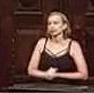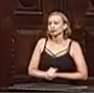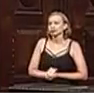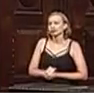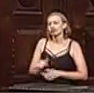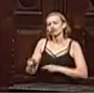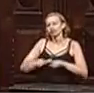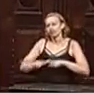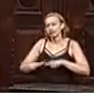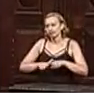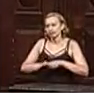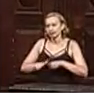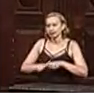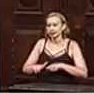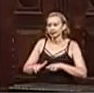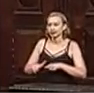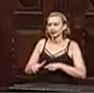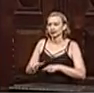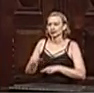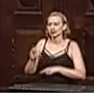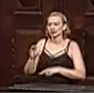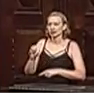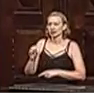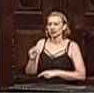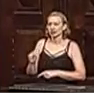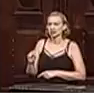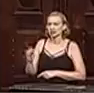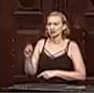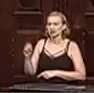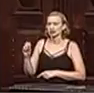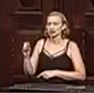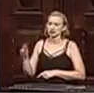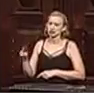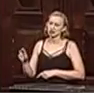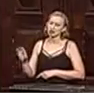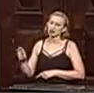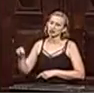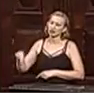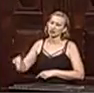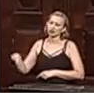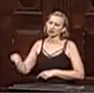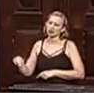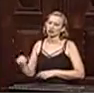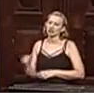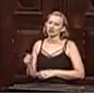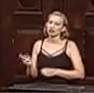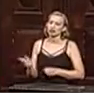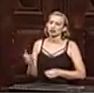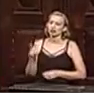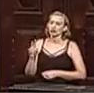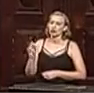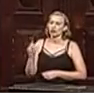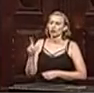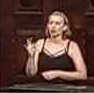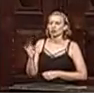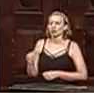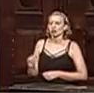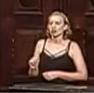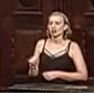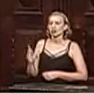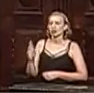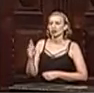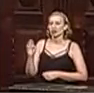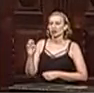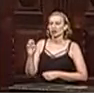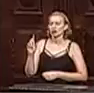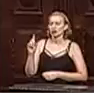aos trabalhadores e trabalhadoras da CSN, do Sul Fluminense, de Volta Redonda, que querem